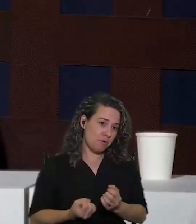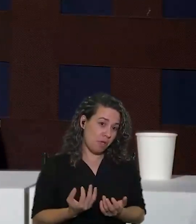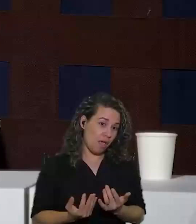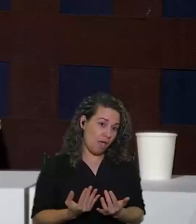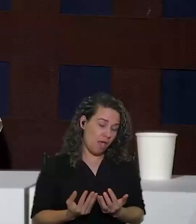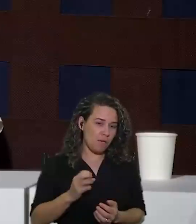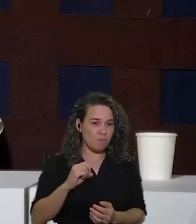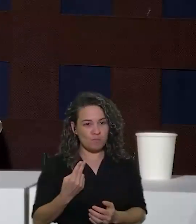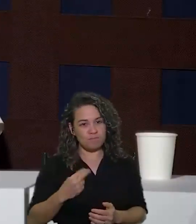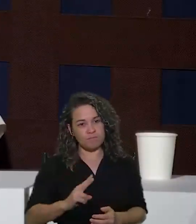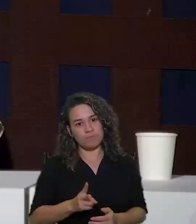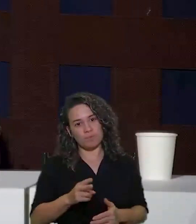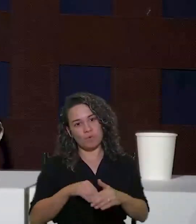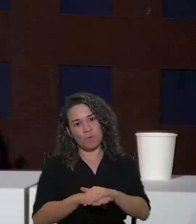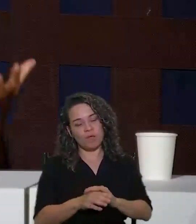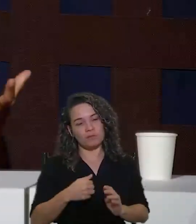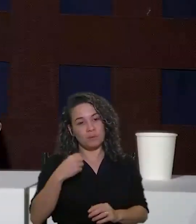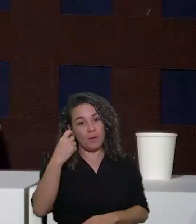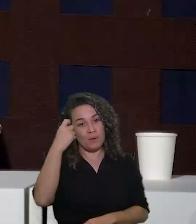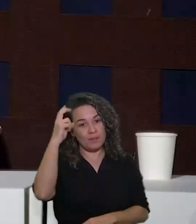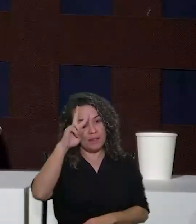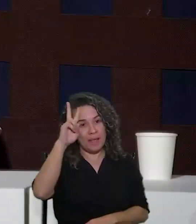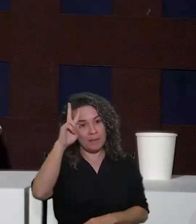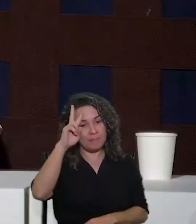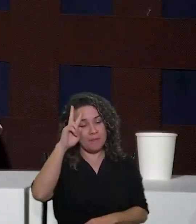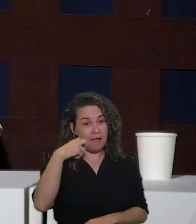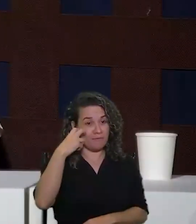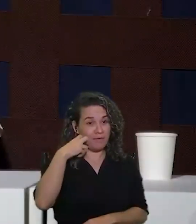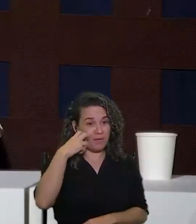ou se eu continuo guardando assim para me lembrar da vergonha que foi escrever esse livro.